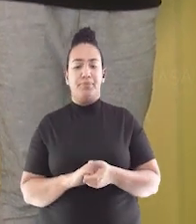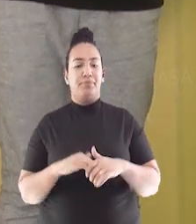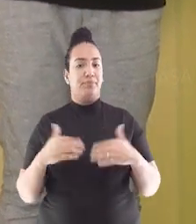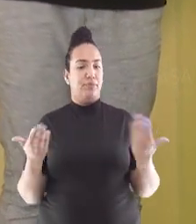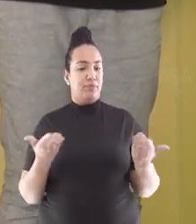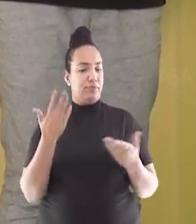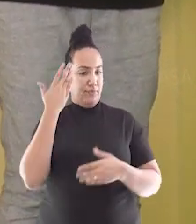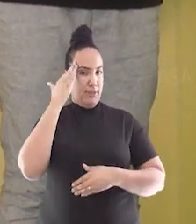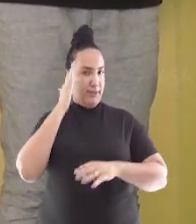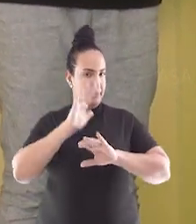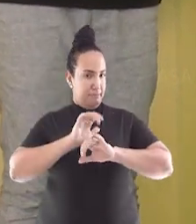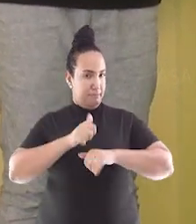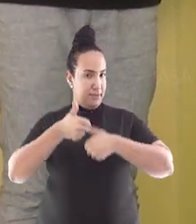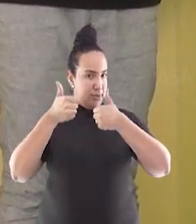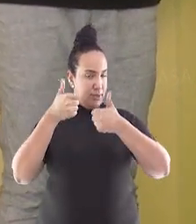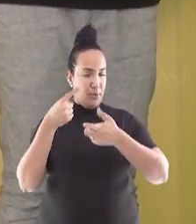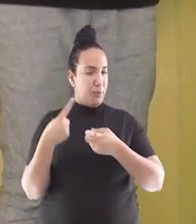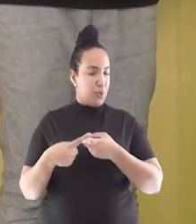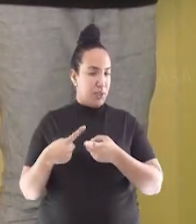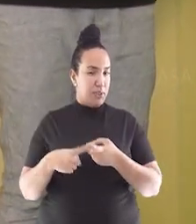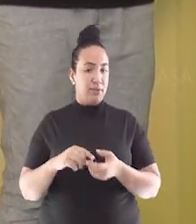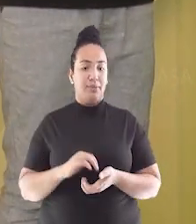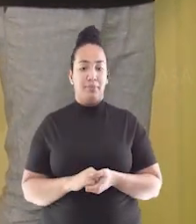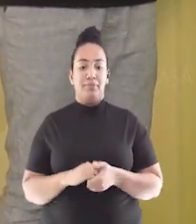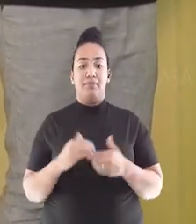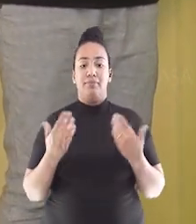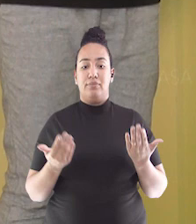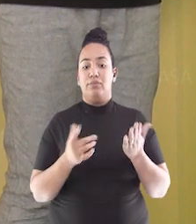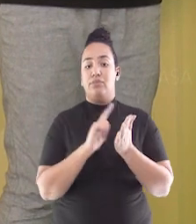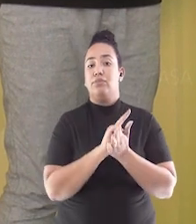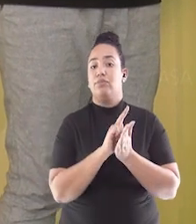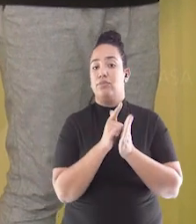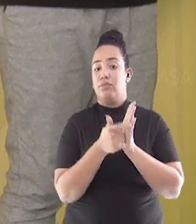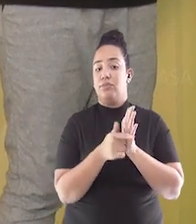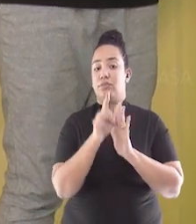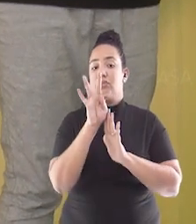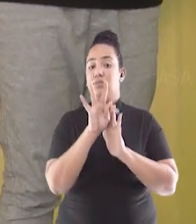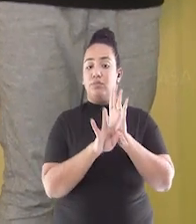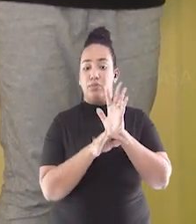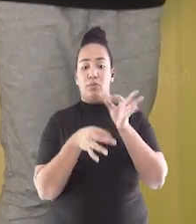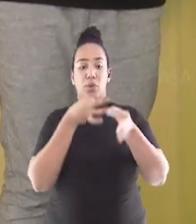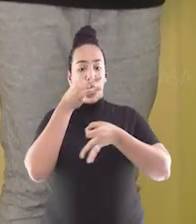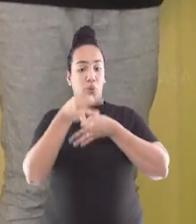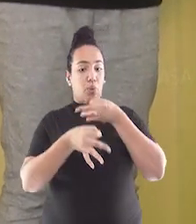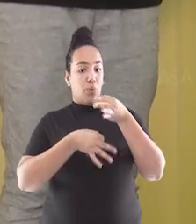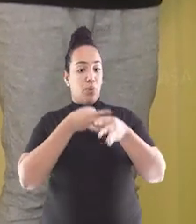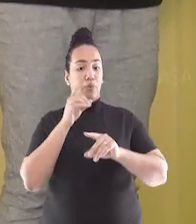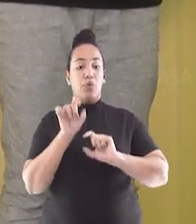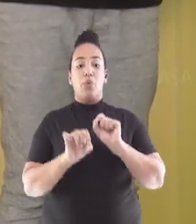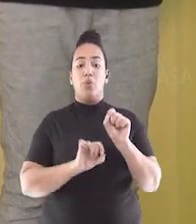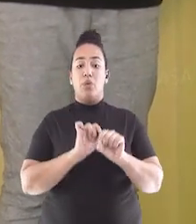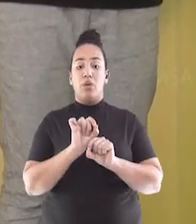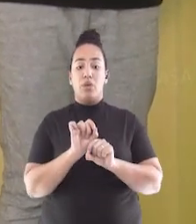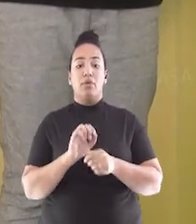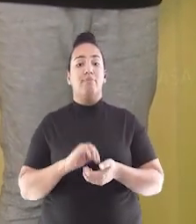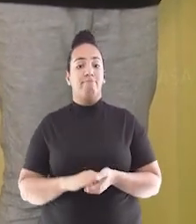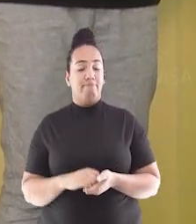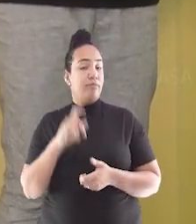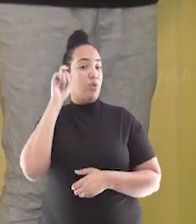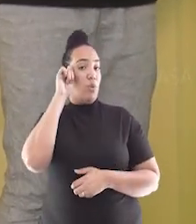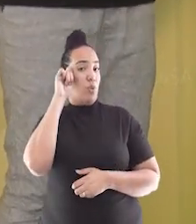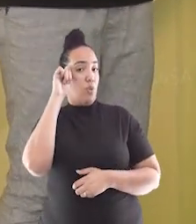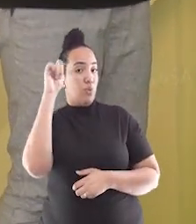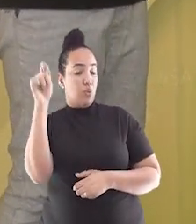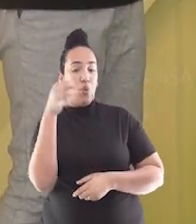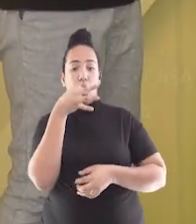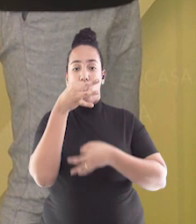argumentativo? Vamos entender melhor o porquê disso? Os gêneros textuais argumentativos são aqueles os quais o